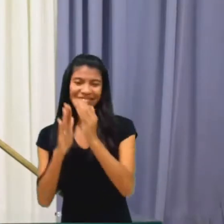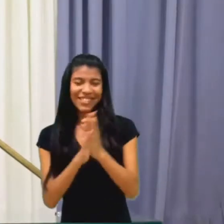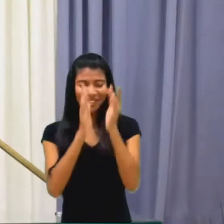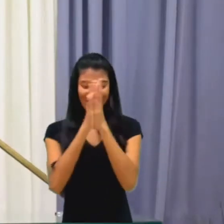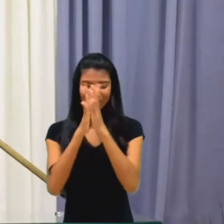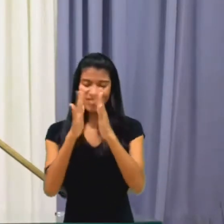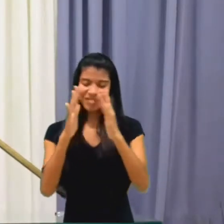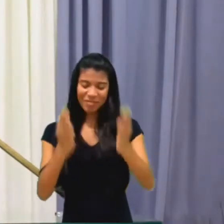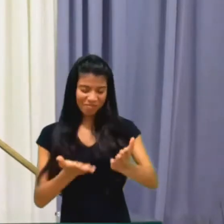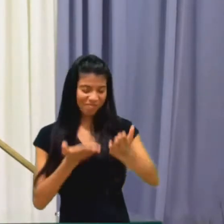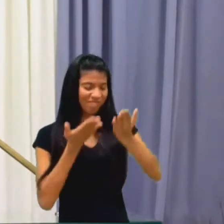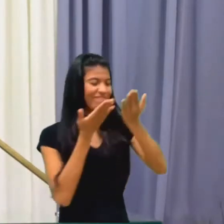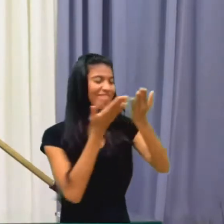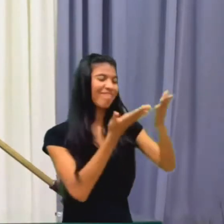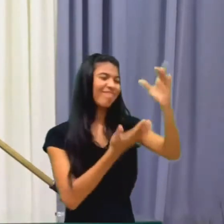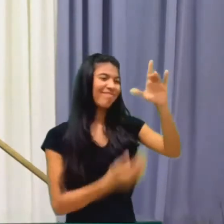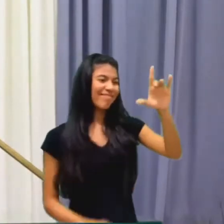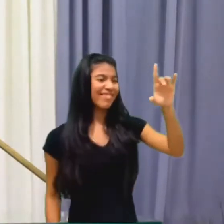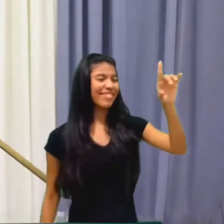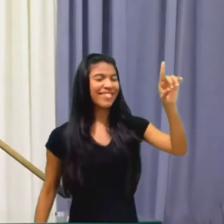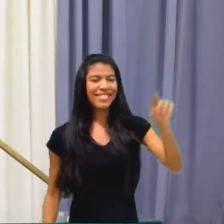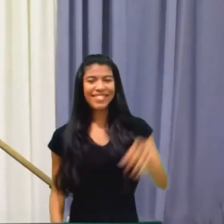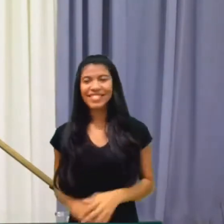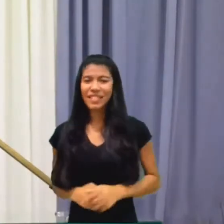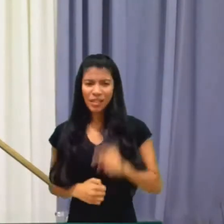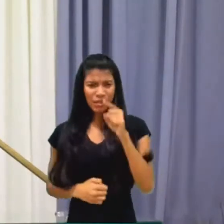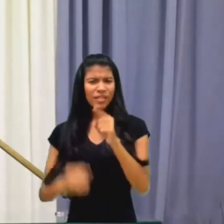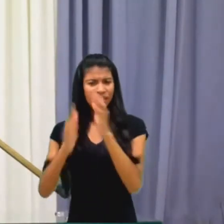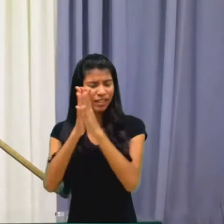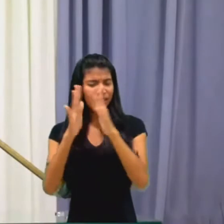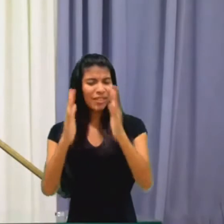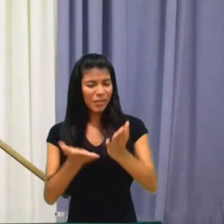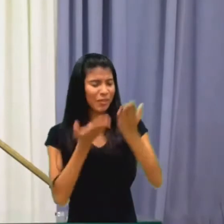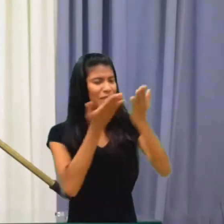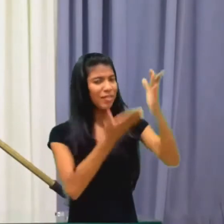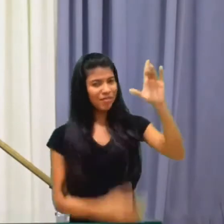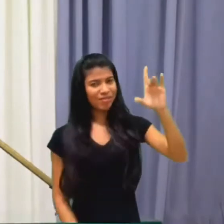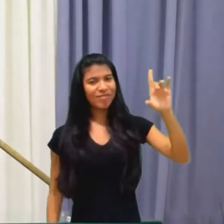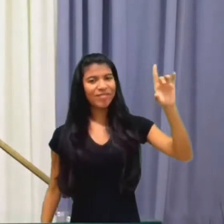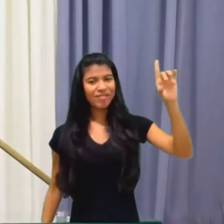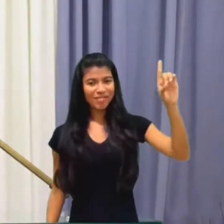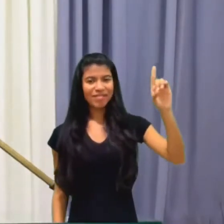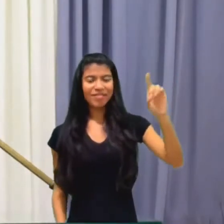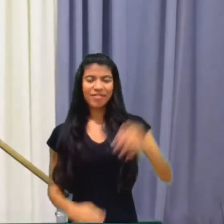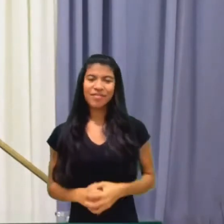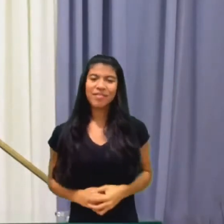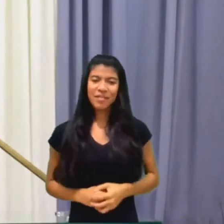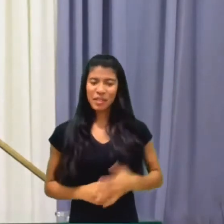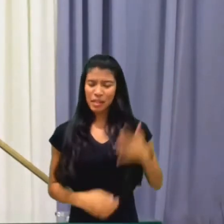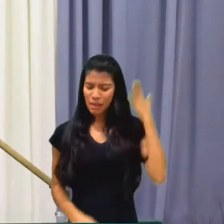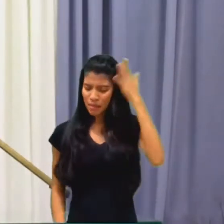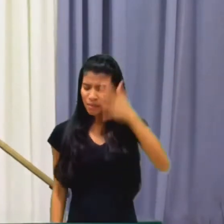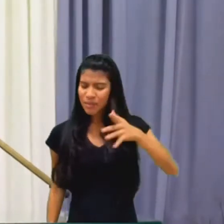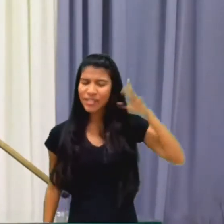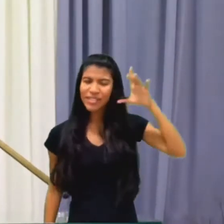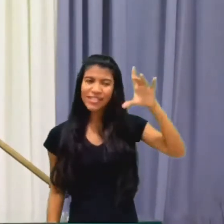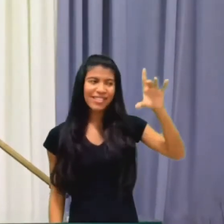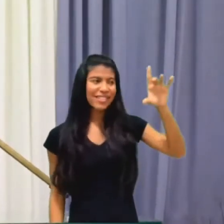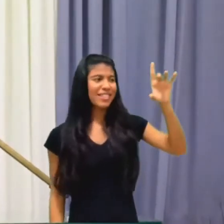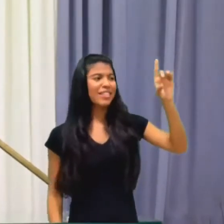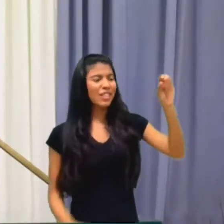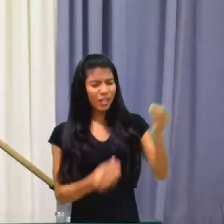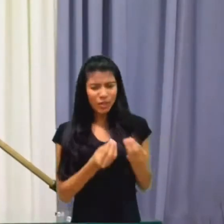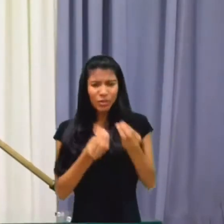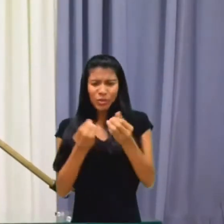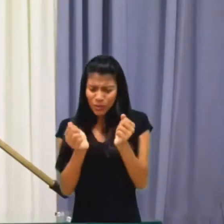glória a Deus. Você aí do outro lado está dando glória a Deus por causa da presença dele com você, por causa